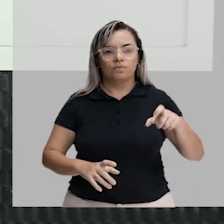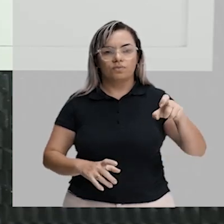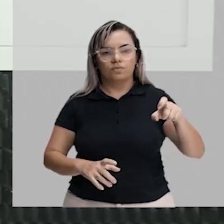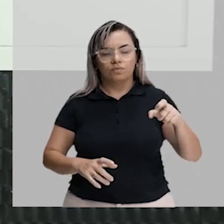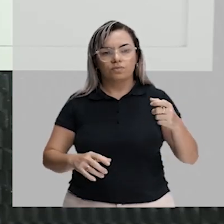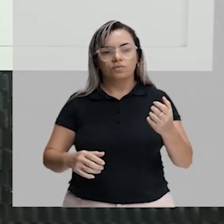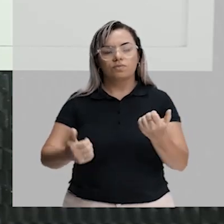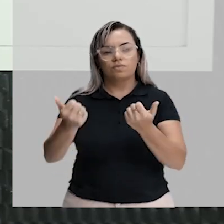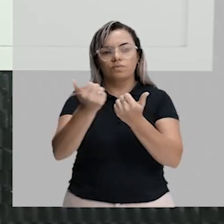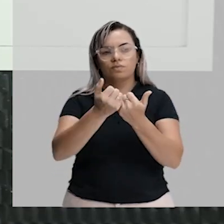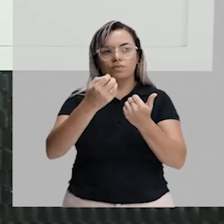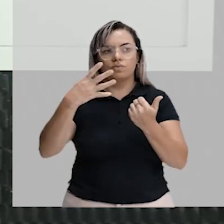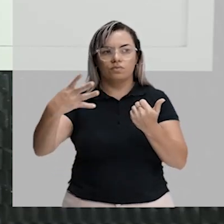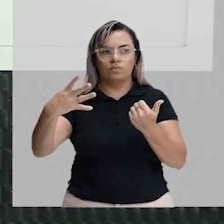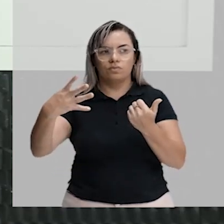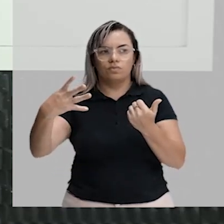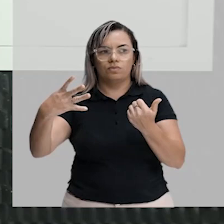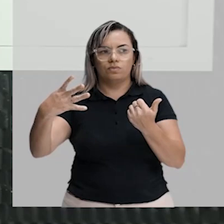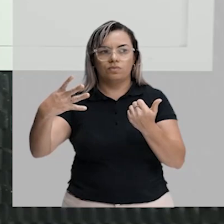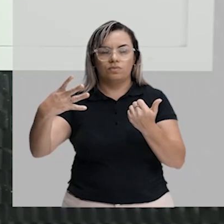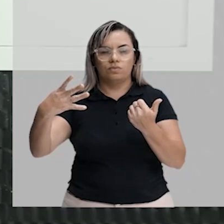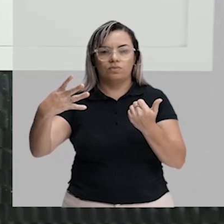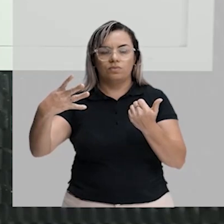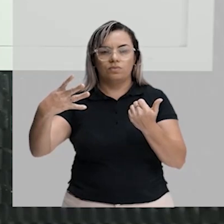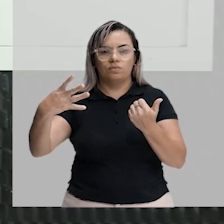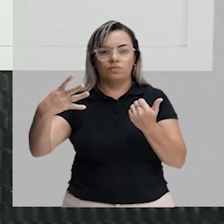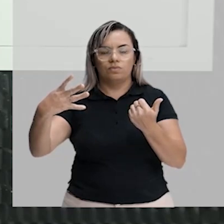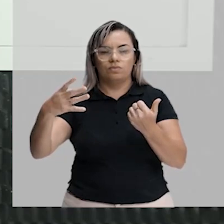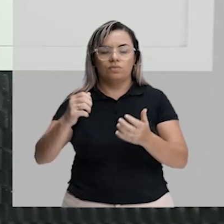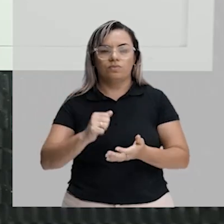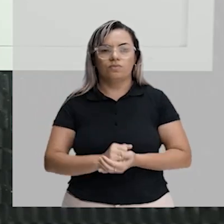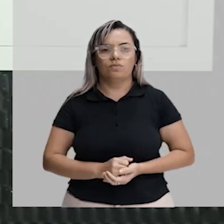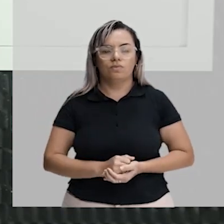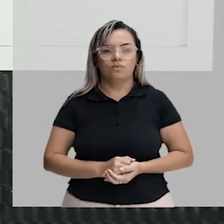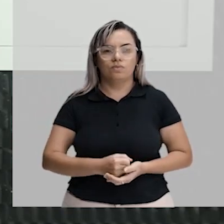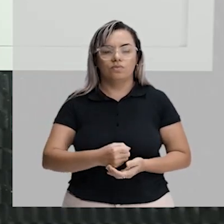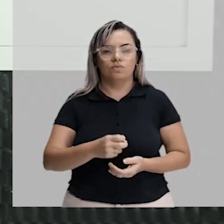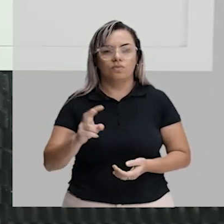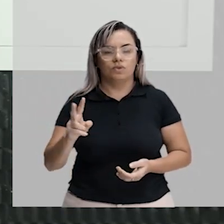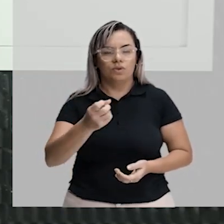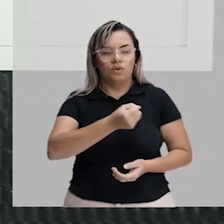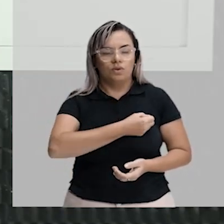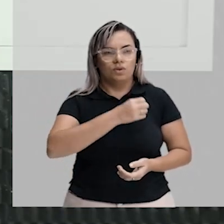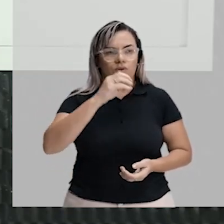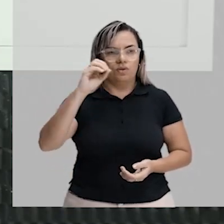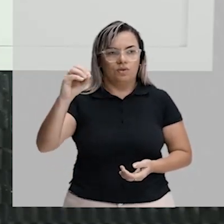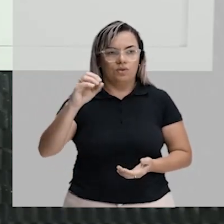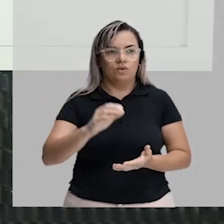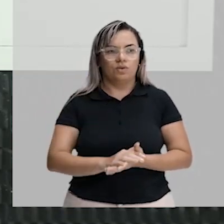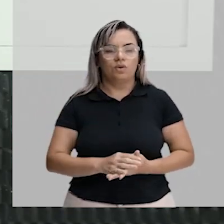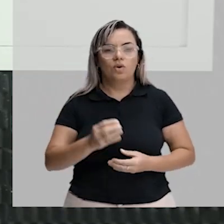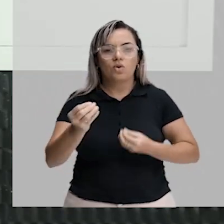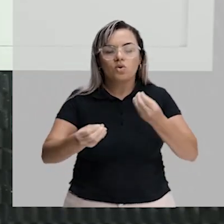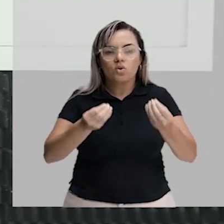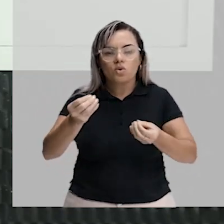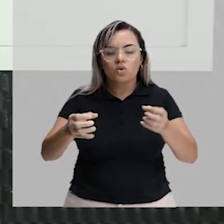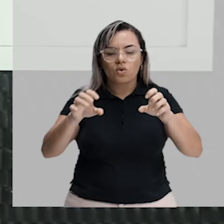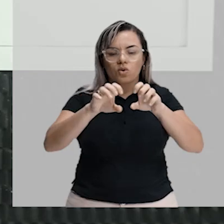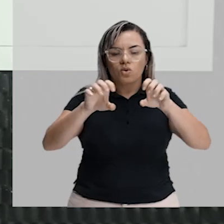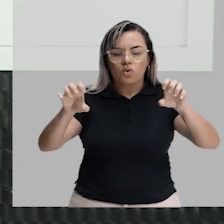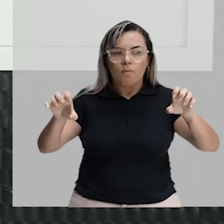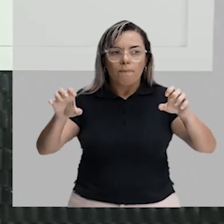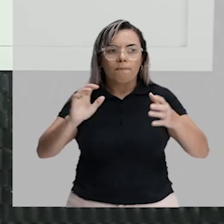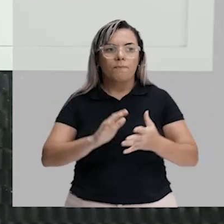por 4 e colocar 0 aqui. Ó. Tá? Então vai ficar como? 2